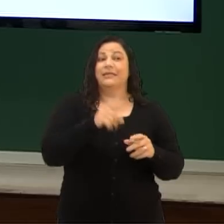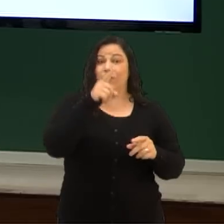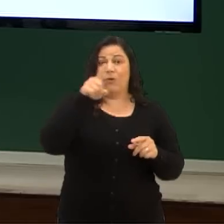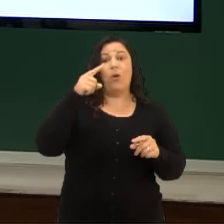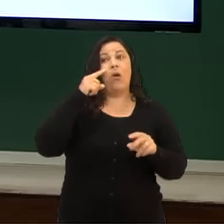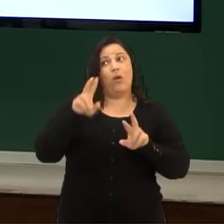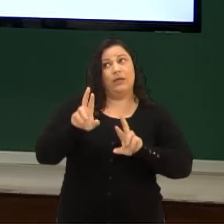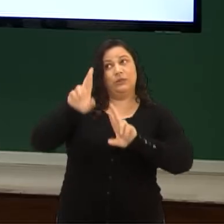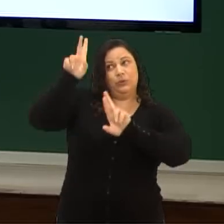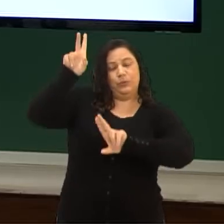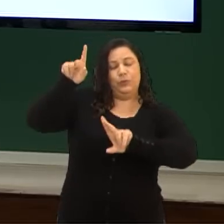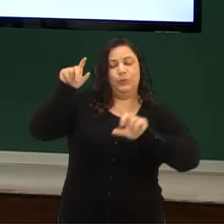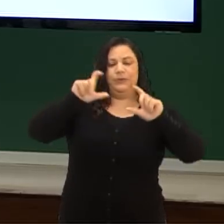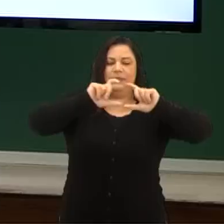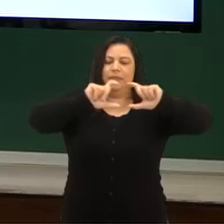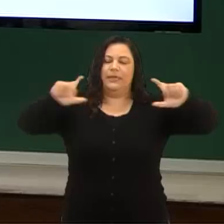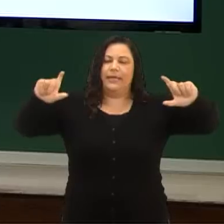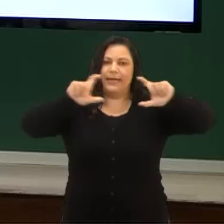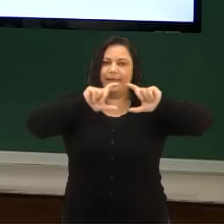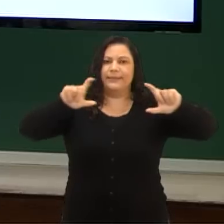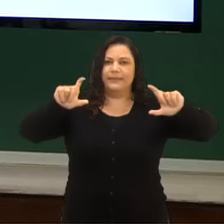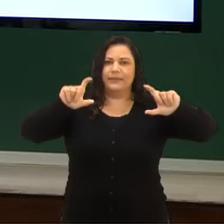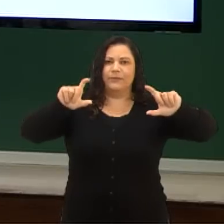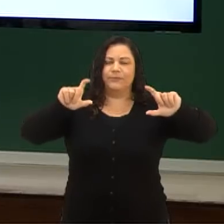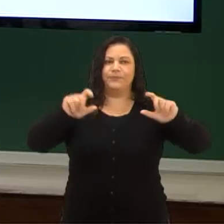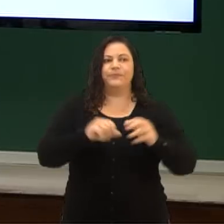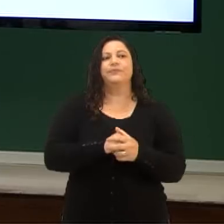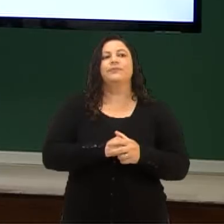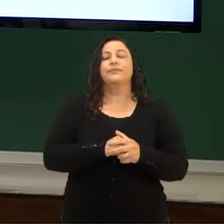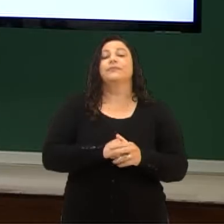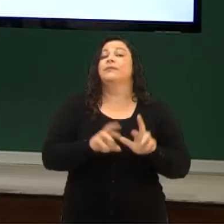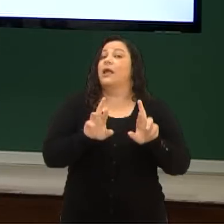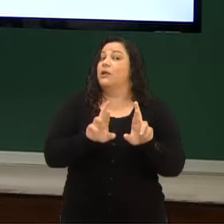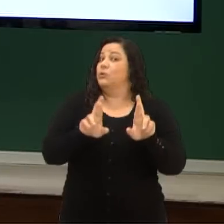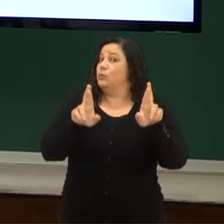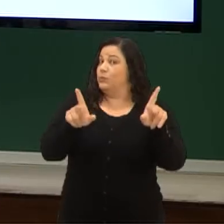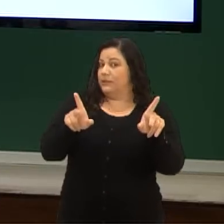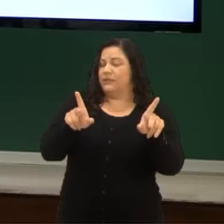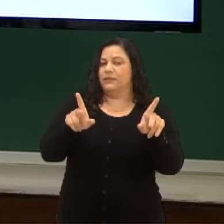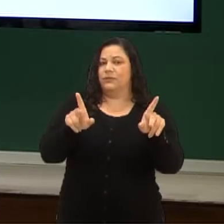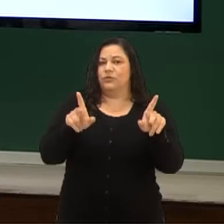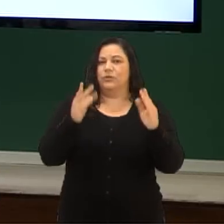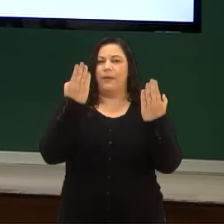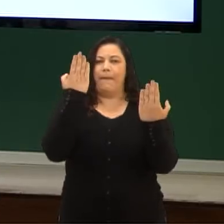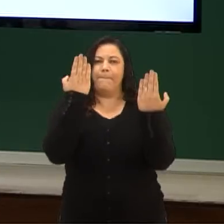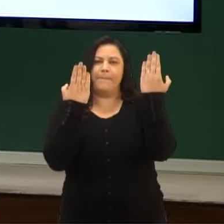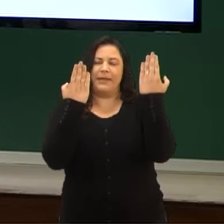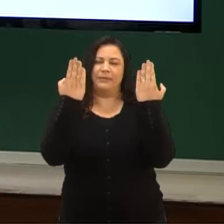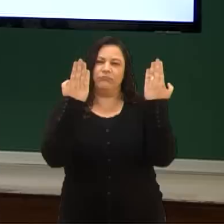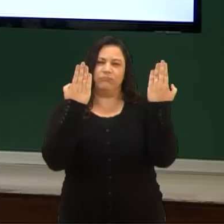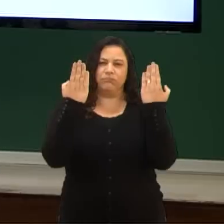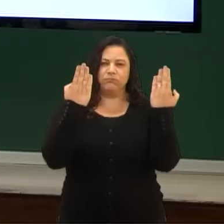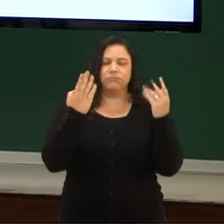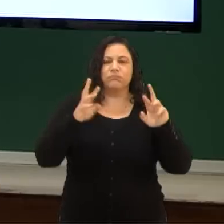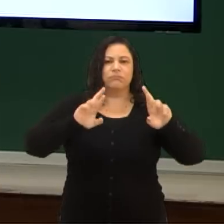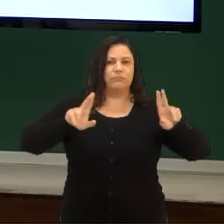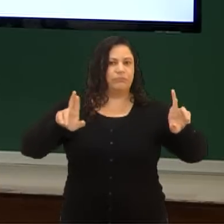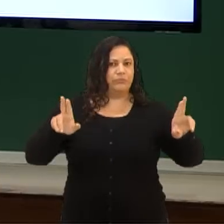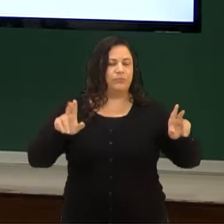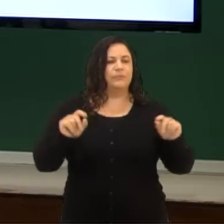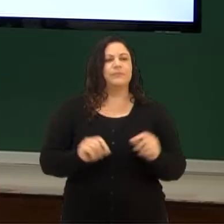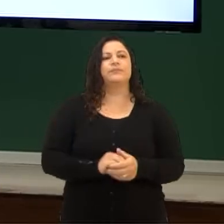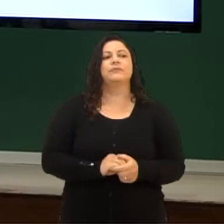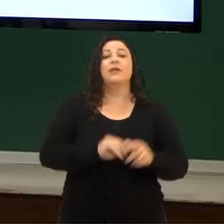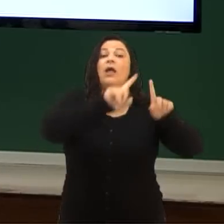sua transposta. Se fosse, a gente chamaria de simétrica, lembra? Não são simétricas, então, caso o exercício te perguntasse isso. Então,